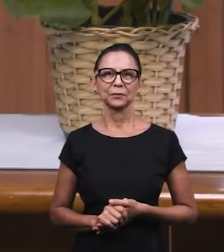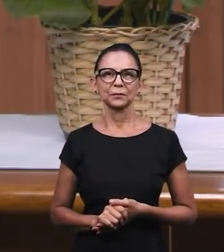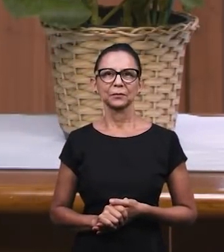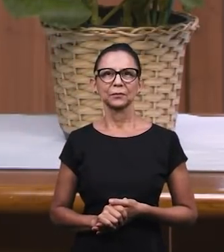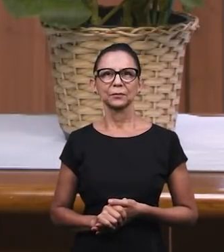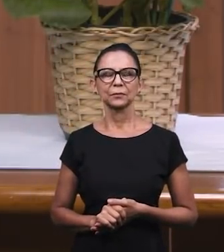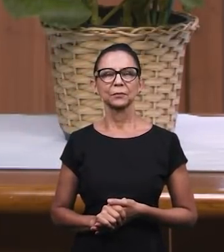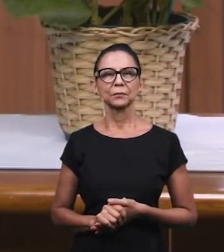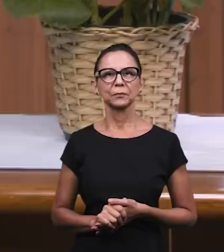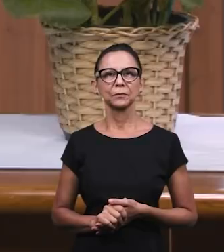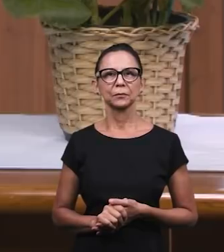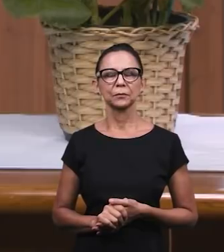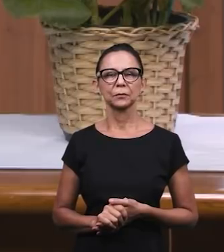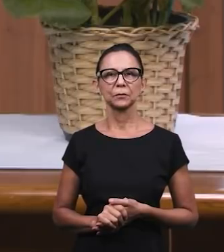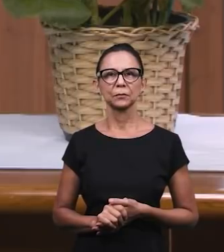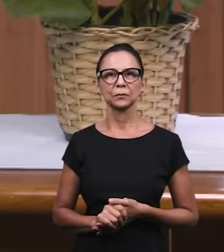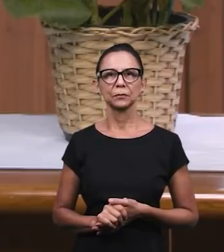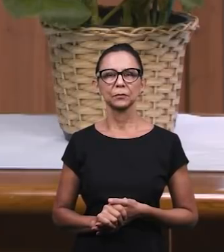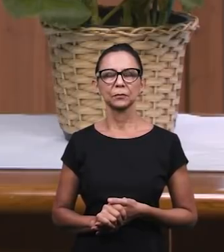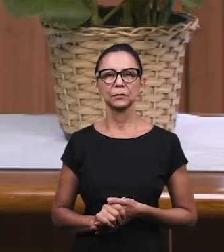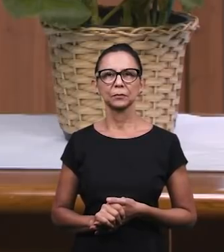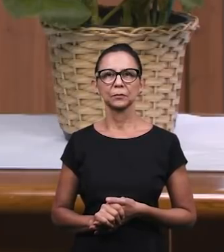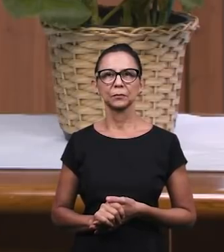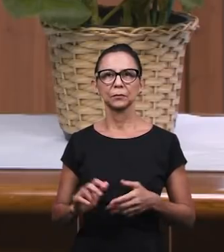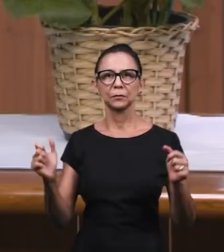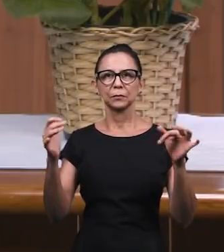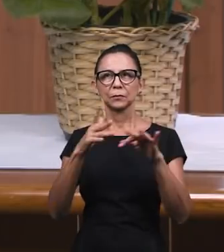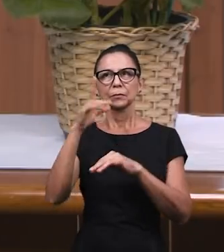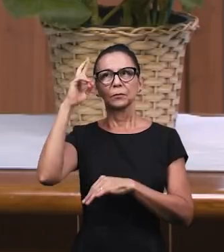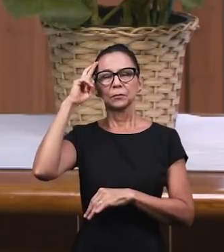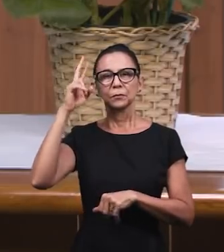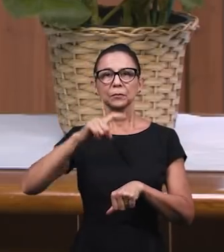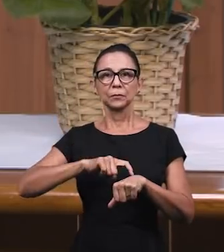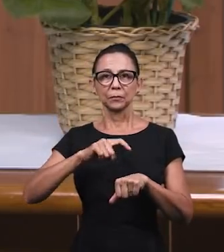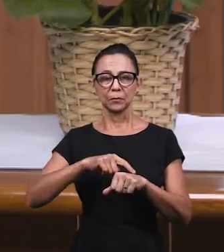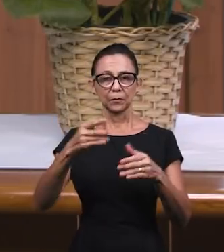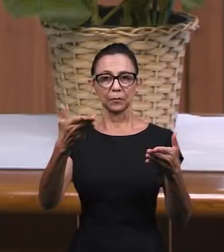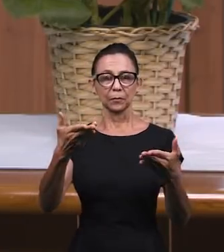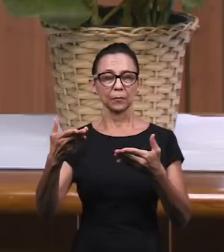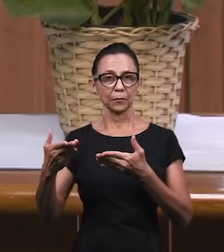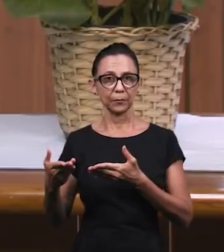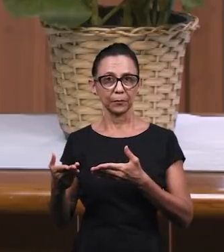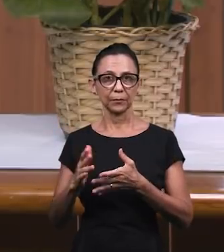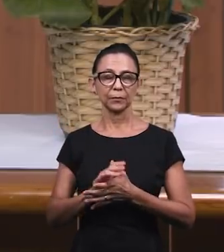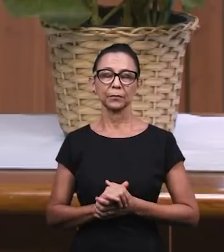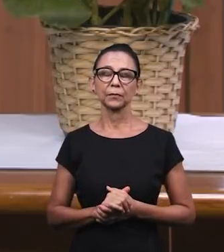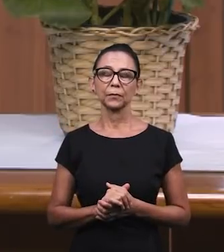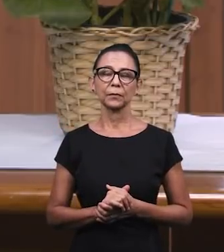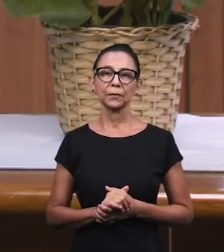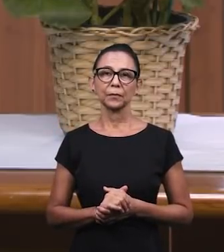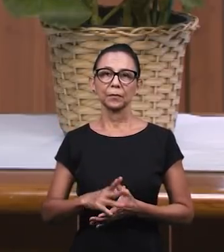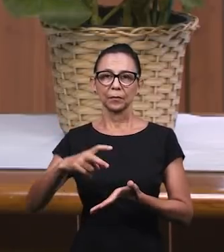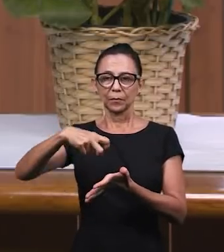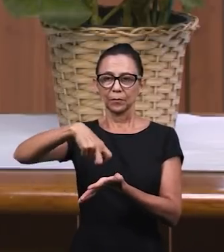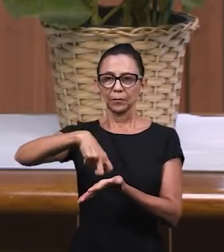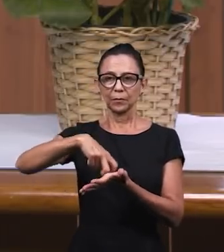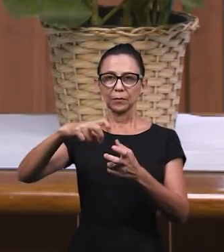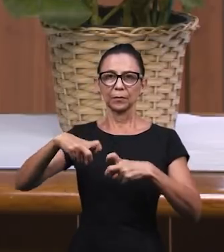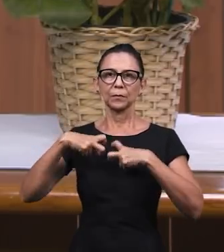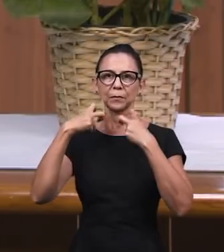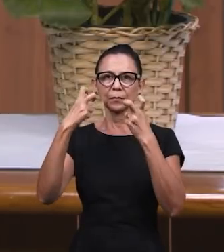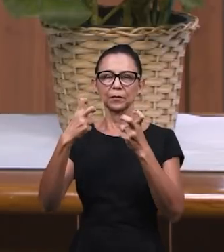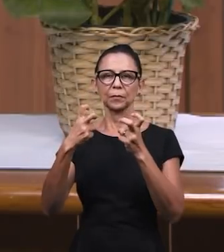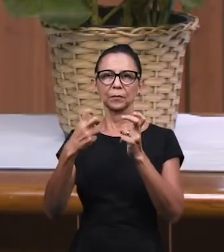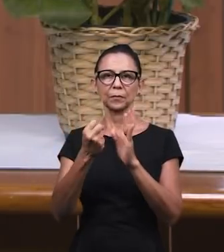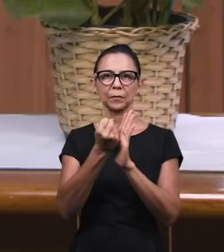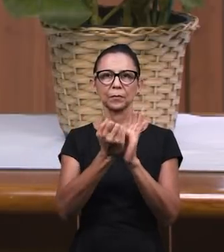vamos glorificar ao nome do Senhor. E eu convido nessa hora a igreja a se colocar de joelhos para fazermos um clamor